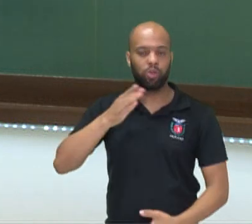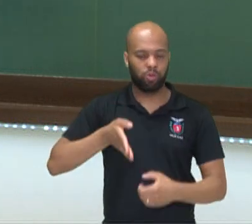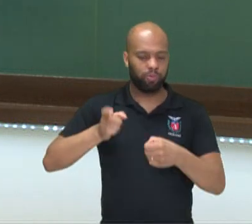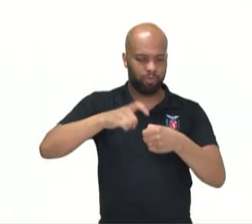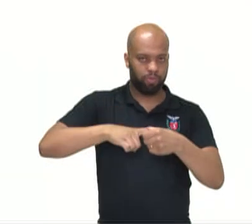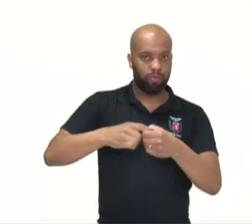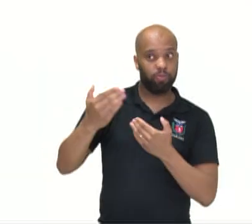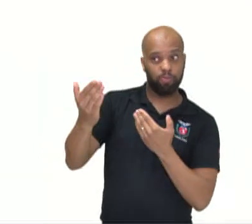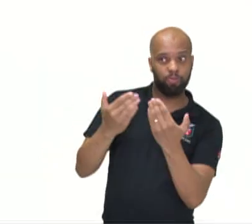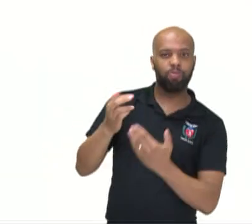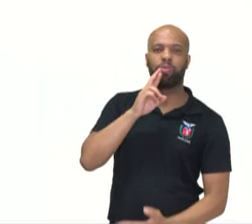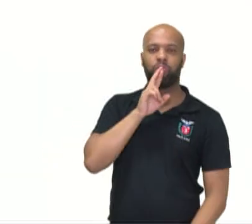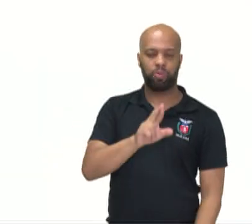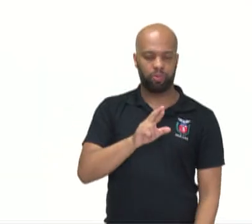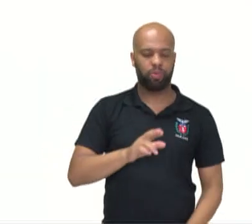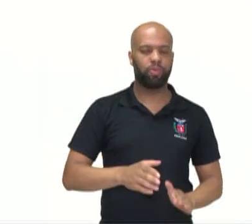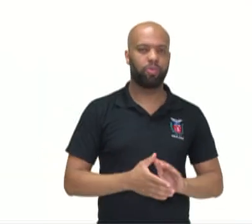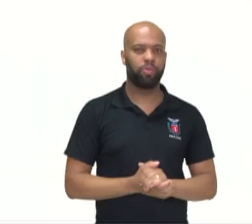resposta.